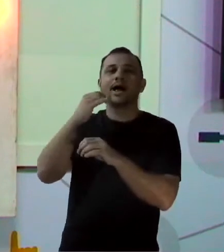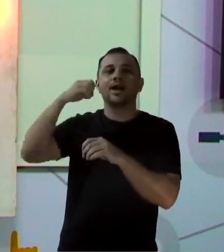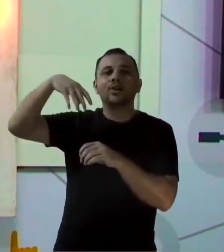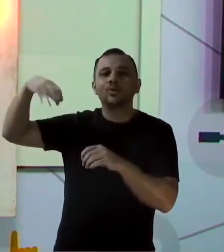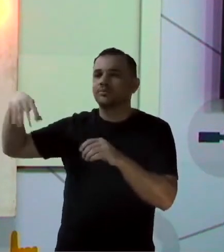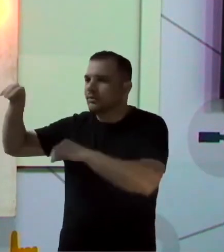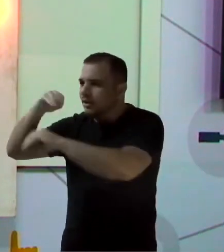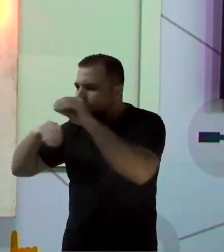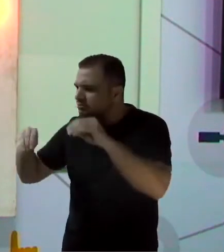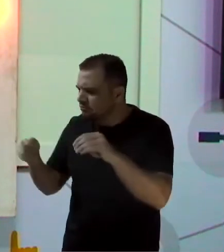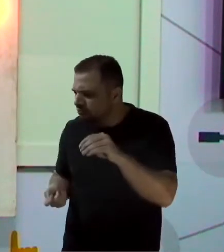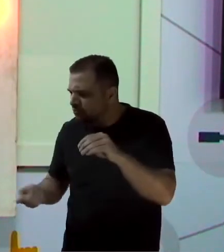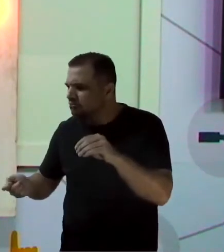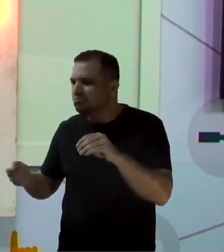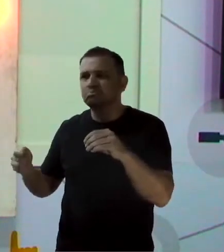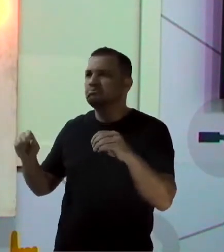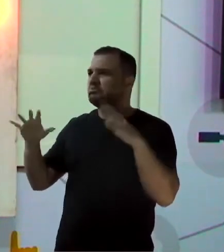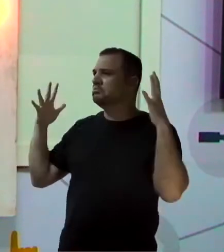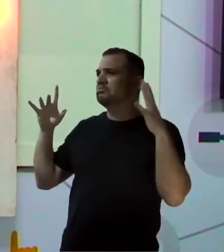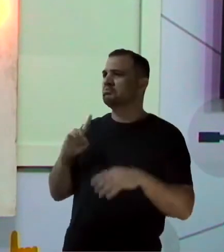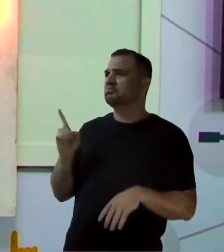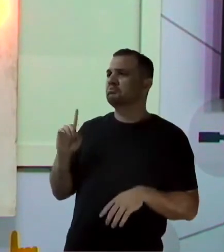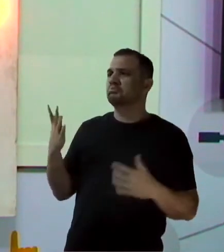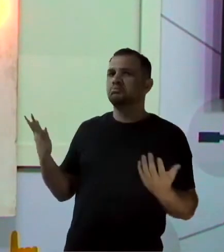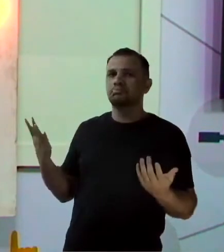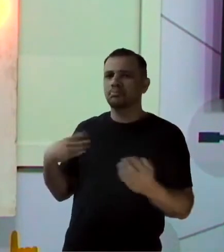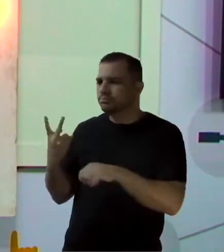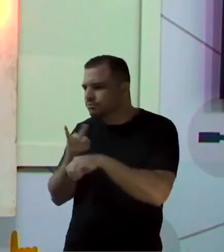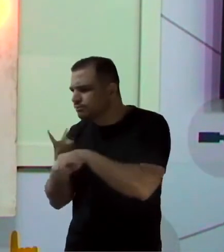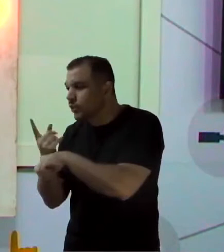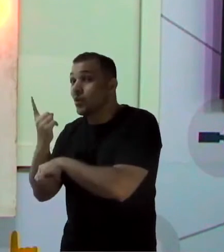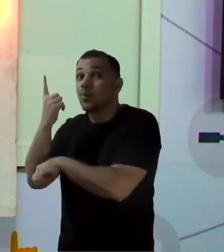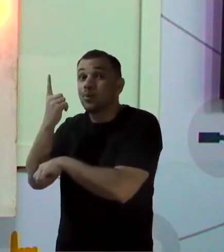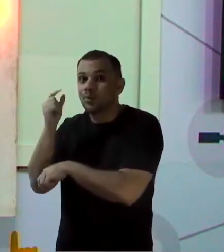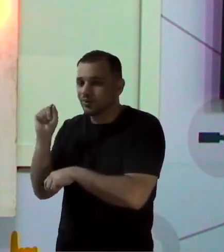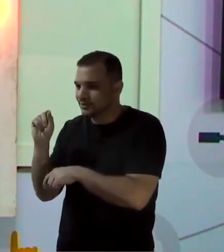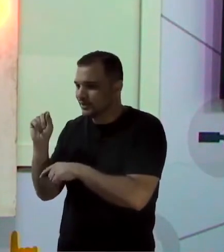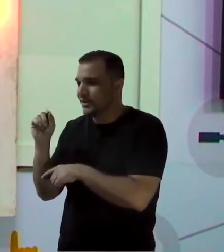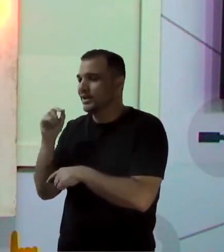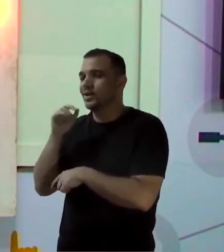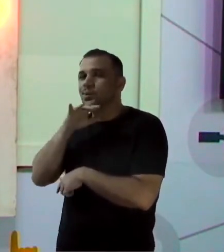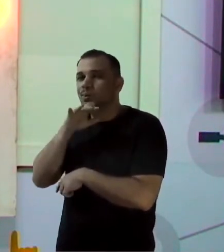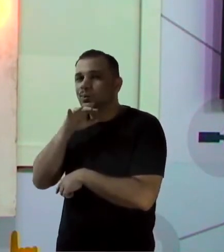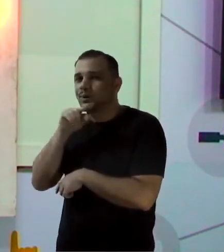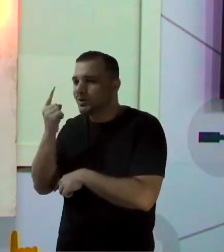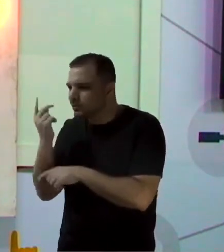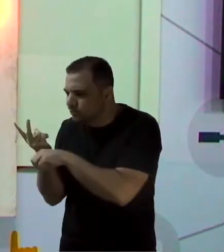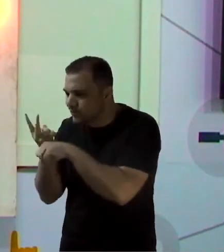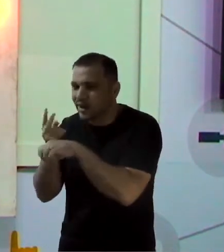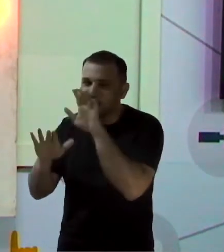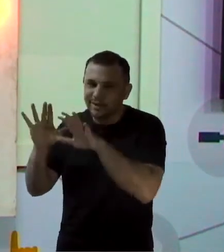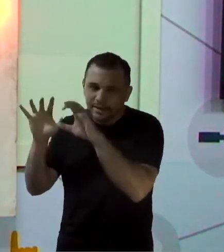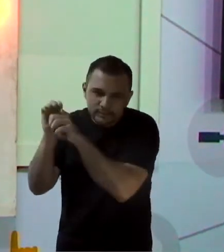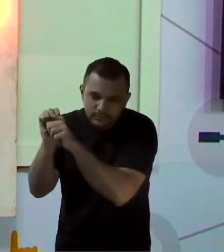está queimando. Normalmente, gente, ela fica mais escura. Eu tiro a lâmpada e substituo. Beleza. E aqui, o que acontece se uma